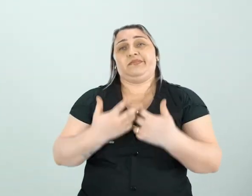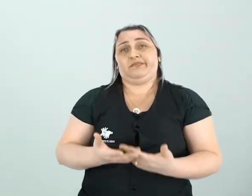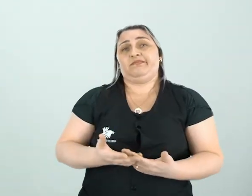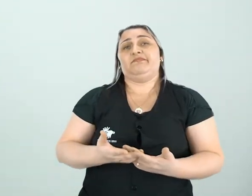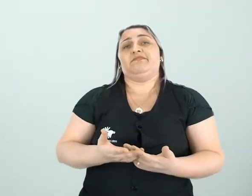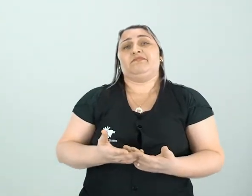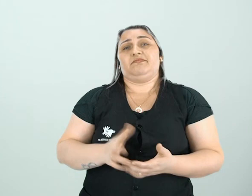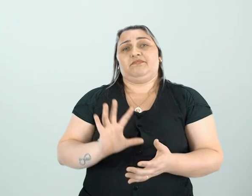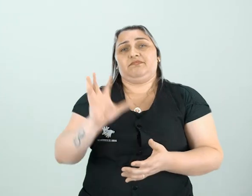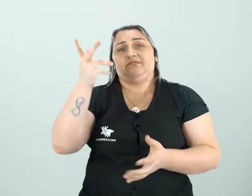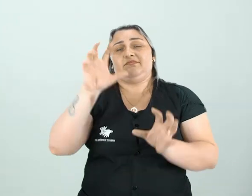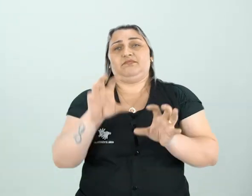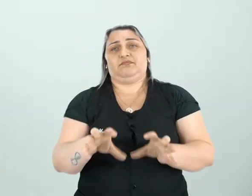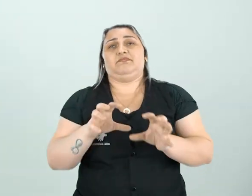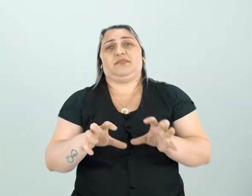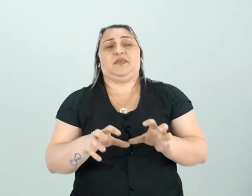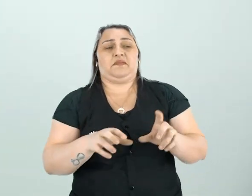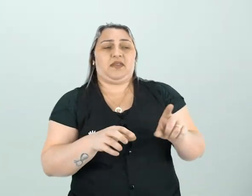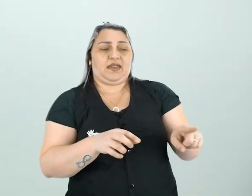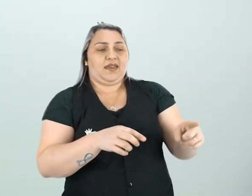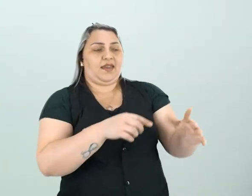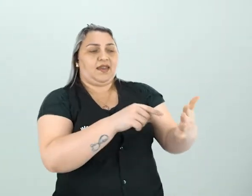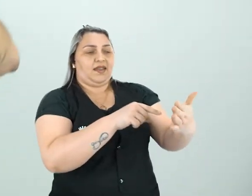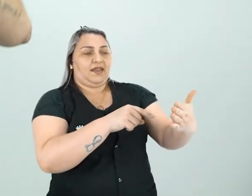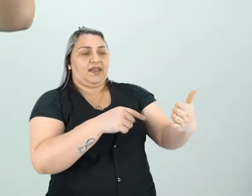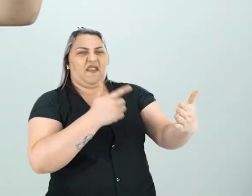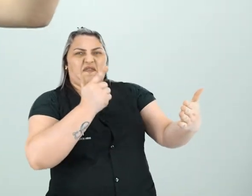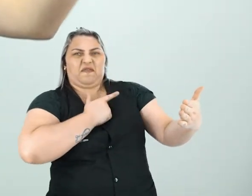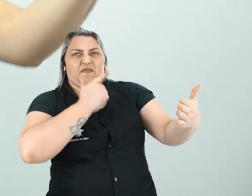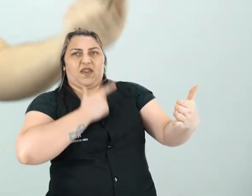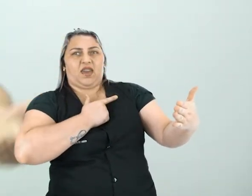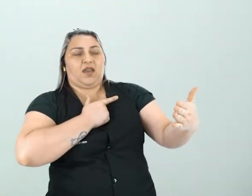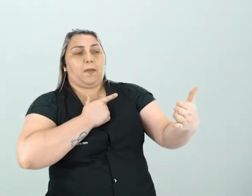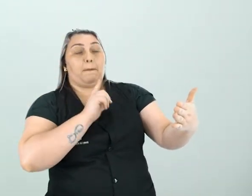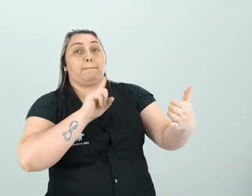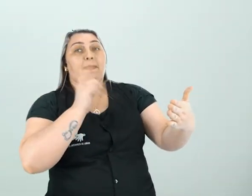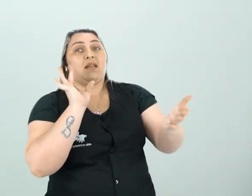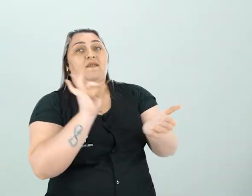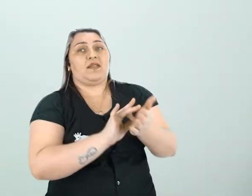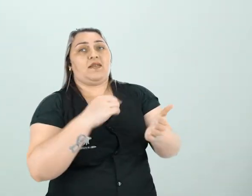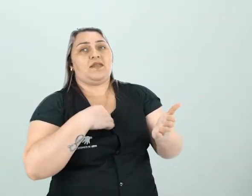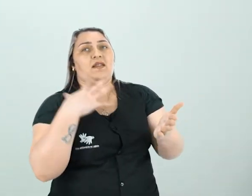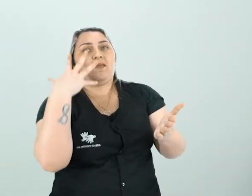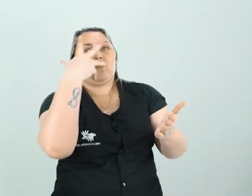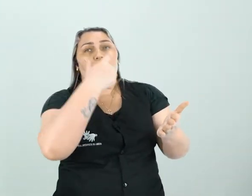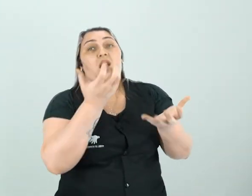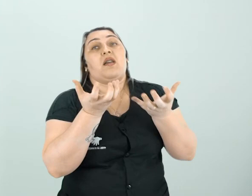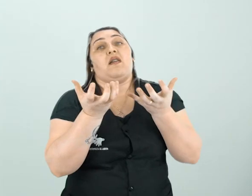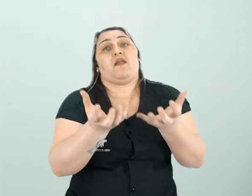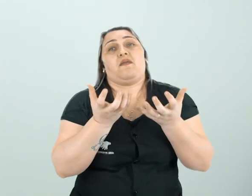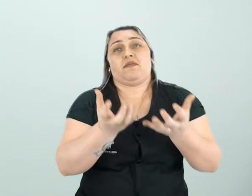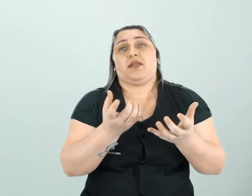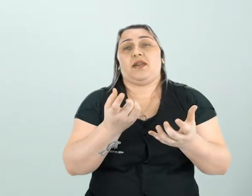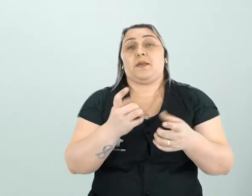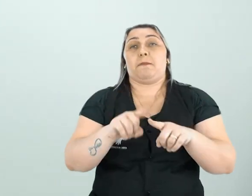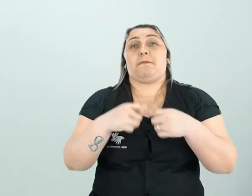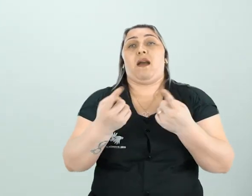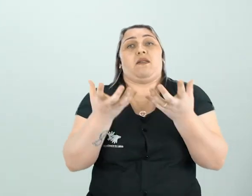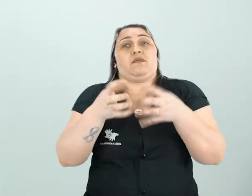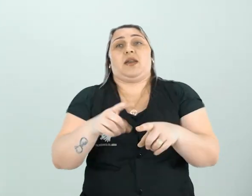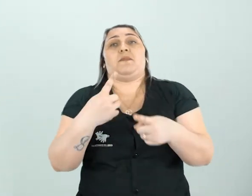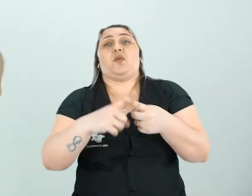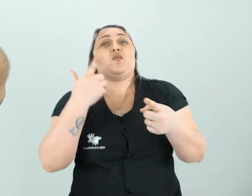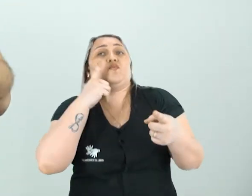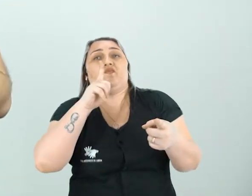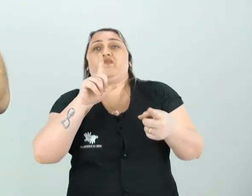isso. Você desvaloriza algo para não ficar muito valorizado e você ter que pagar menos ou você não querer.